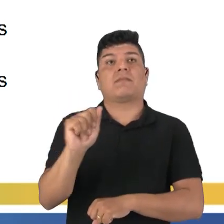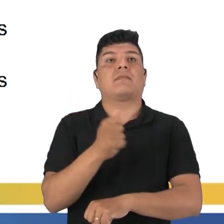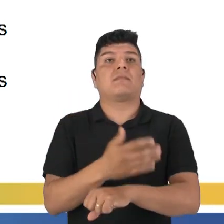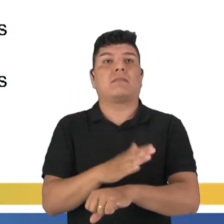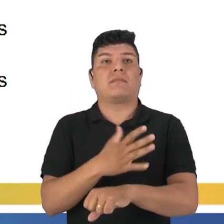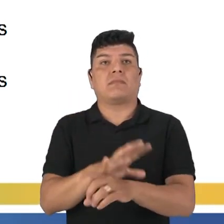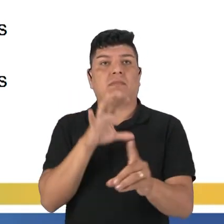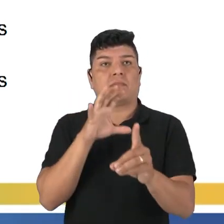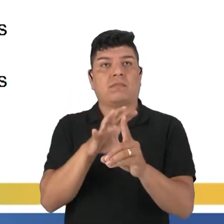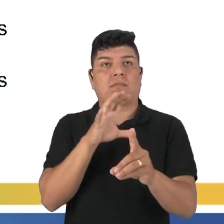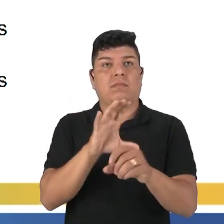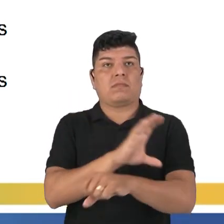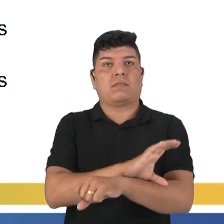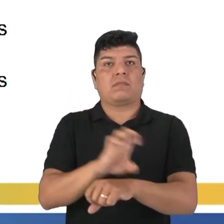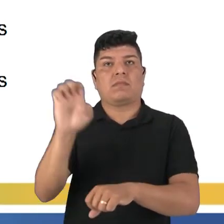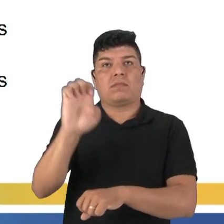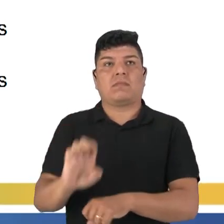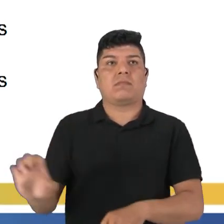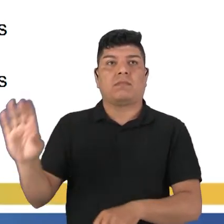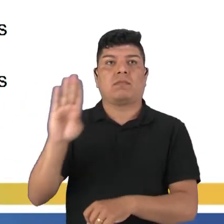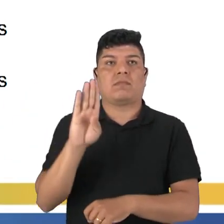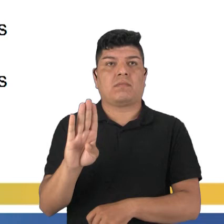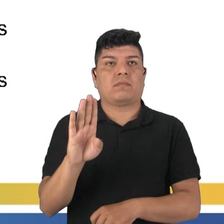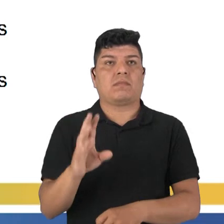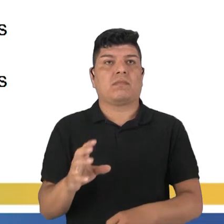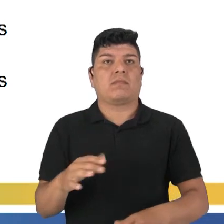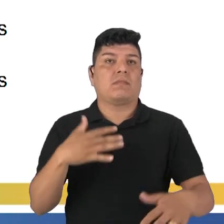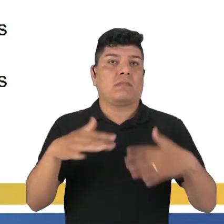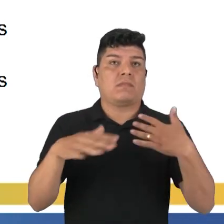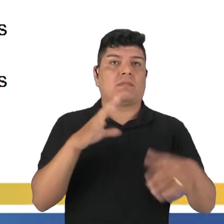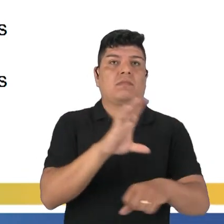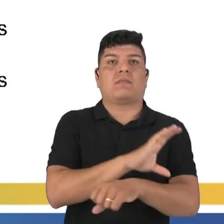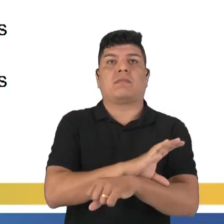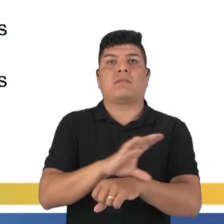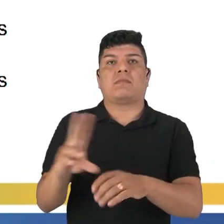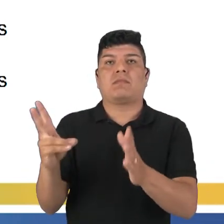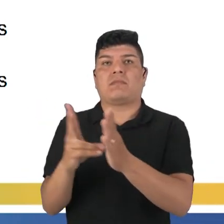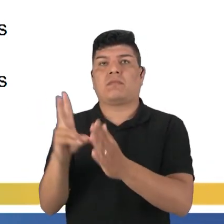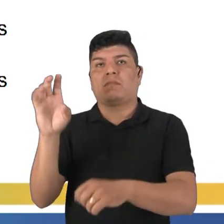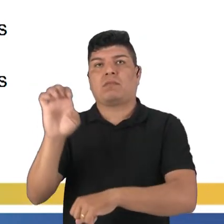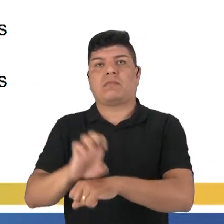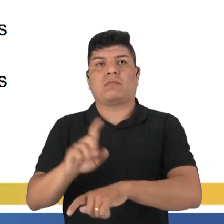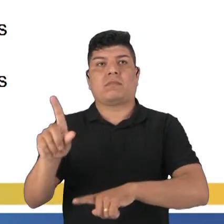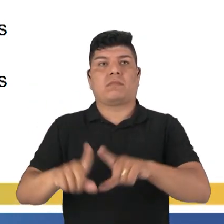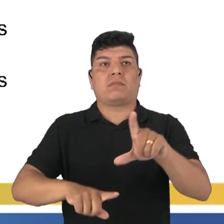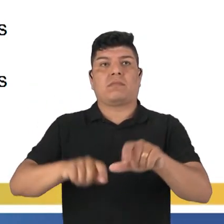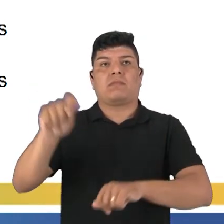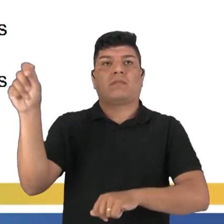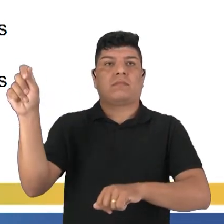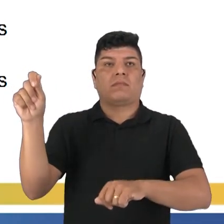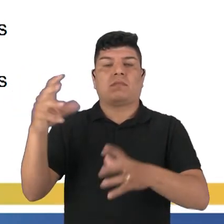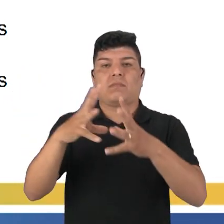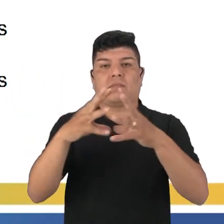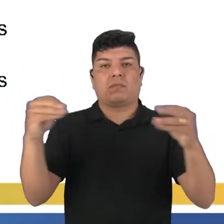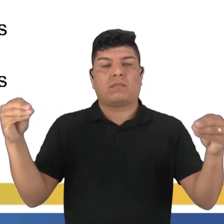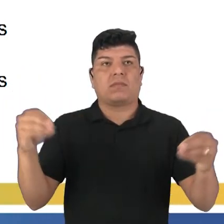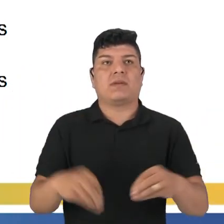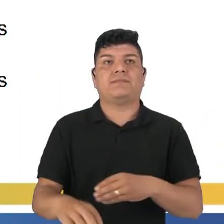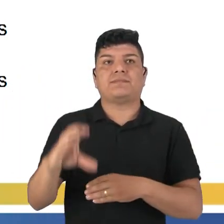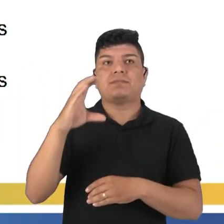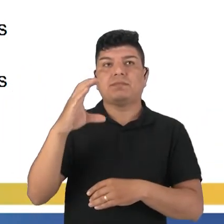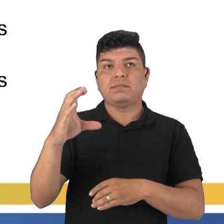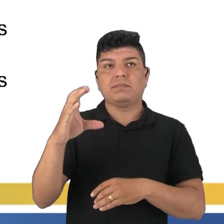influenciadas totalmente pela cultura europeia. B. As manifestações culturais indígenas no estado do Acre praticamente